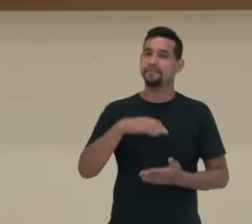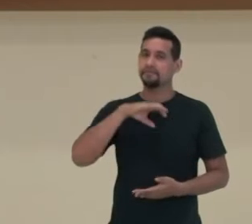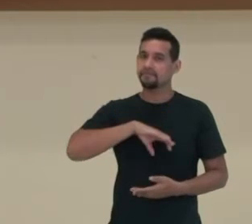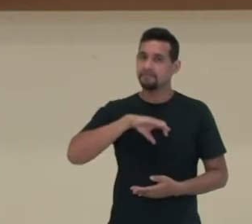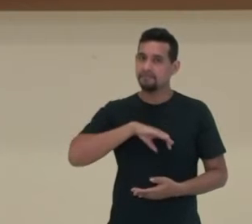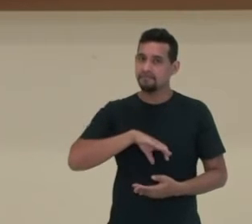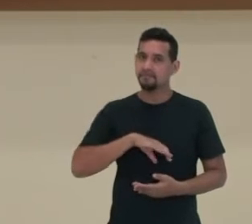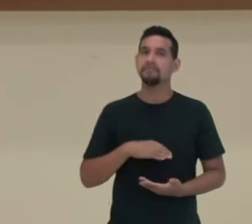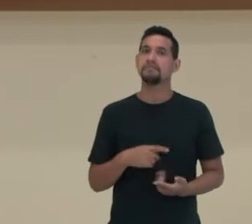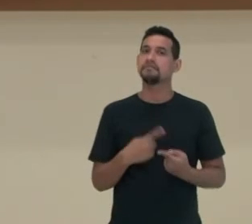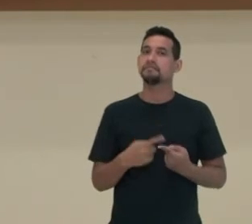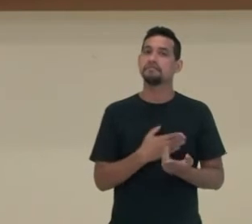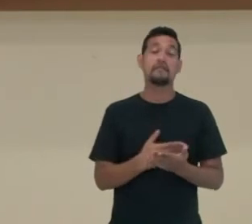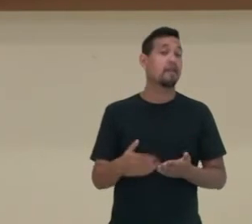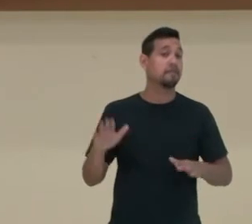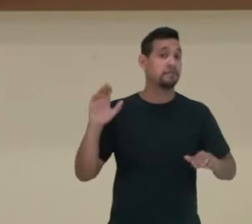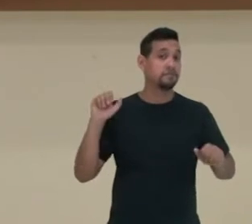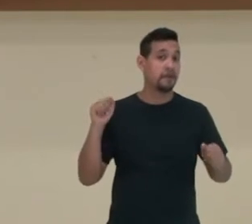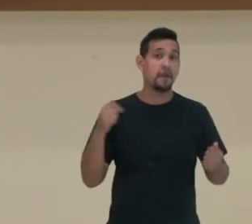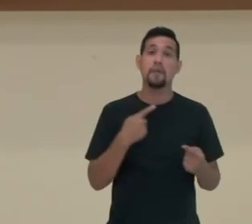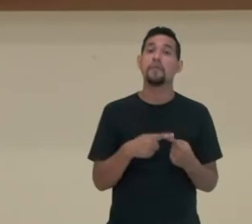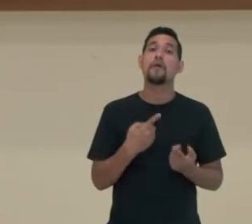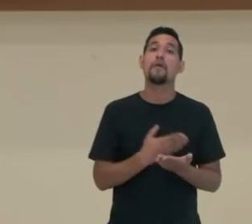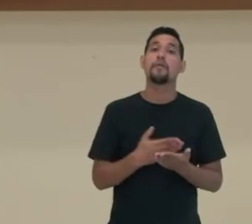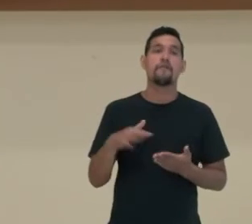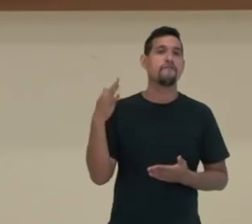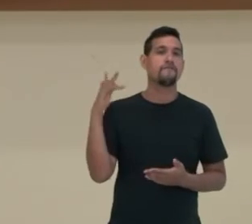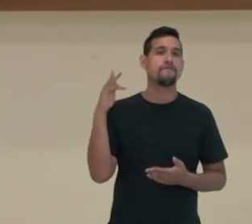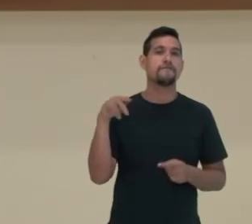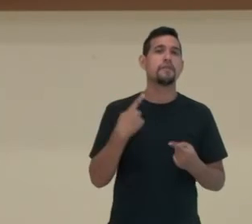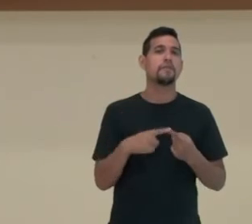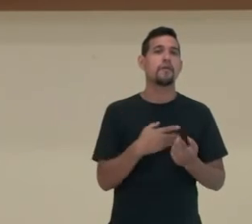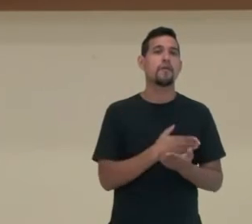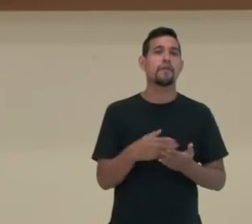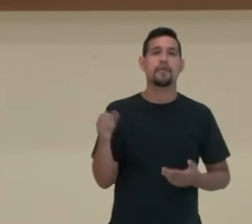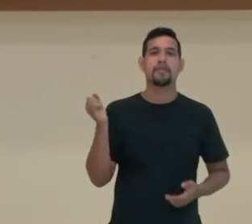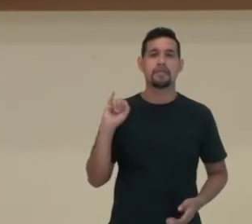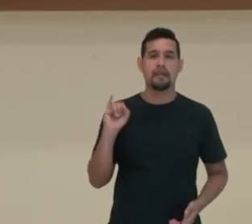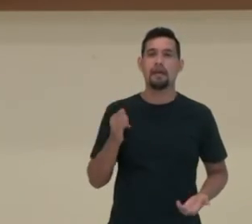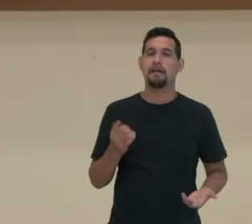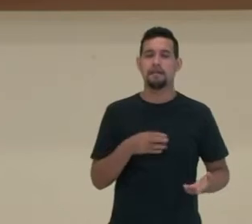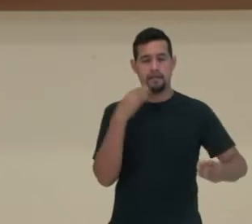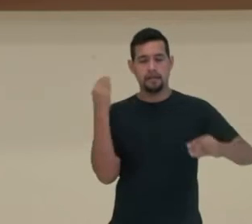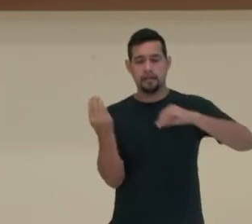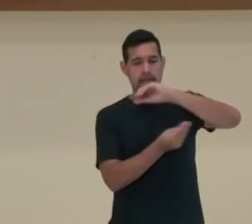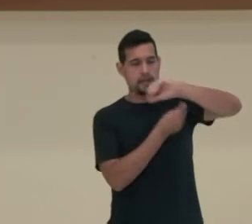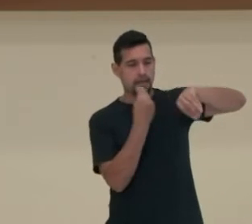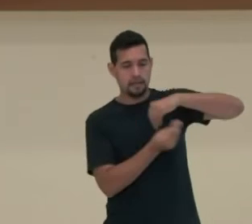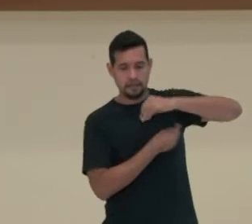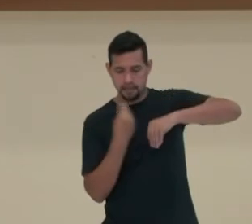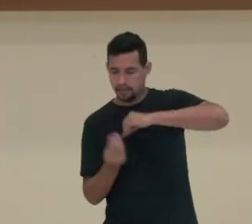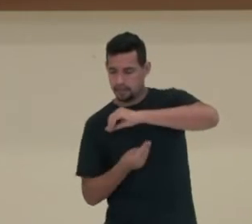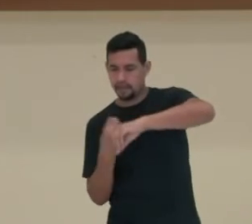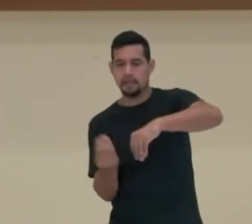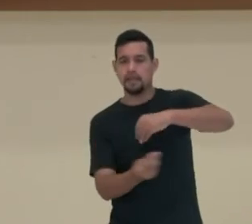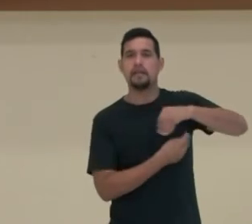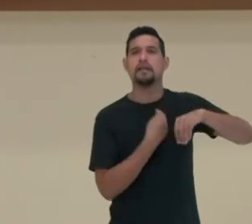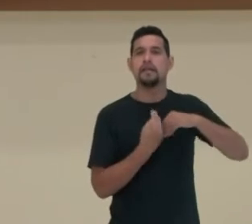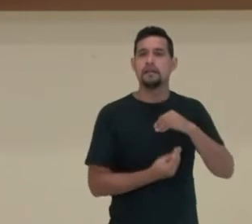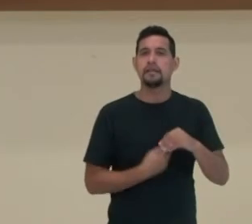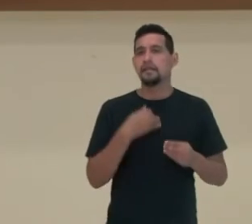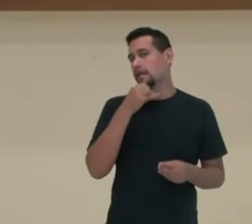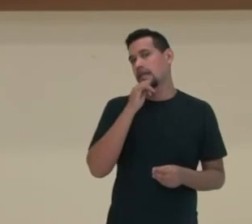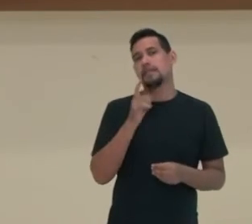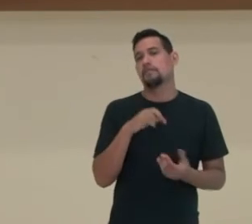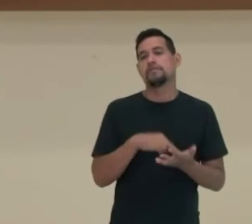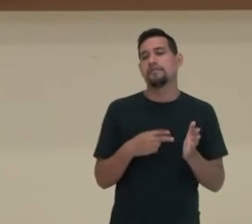português, do espanhol, do francês e do italiano. Essa mistura, né, não